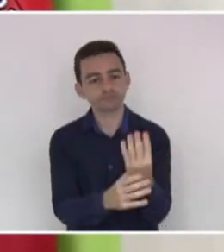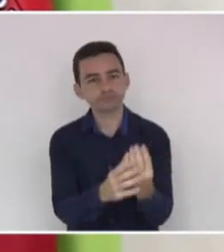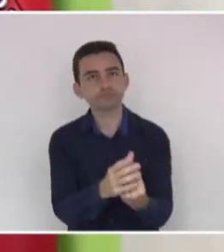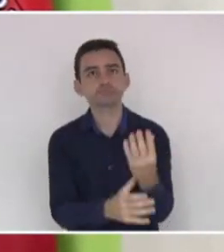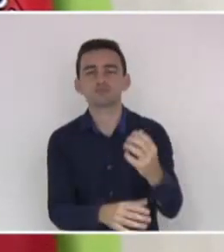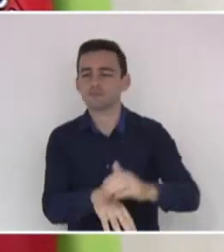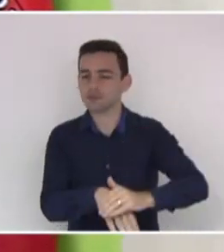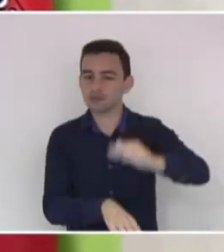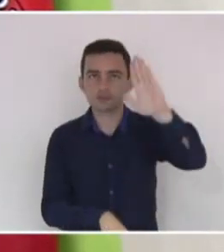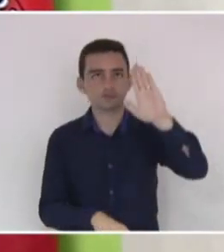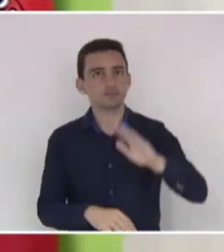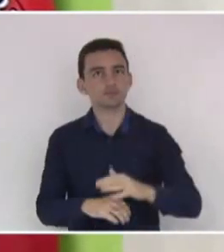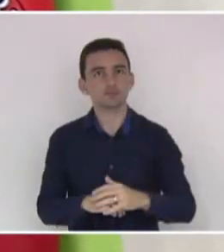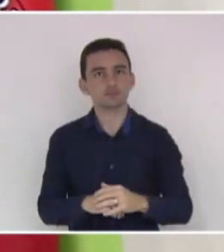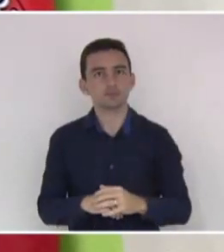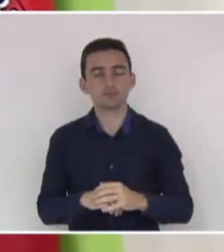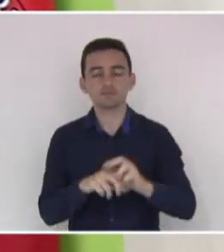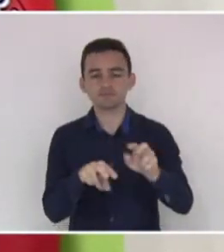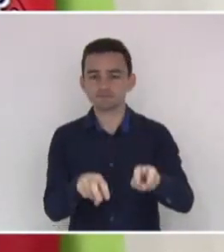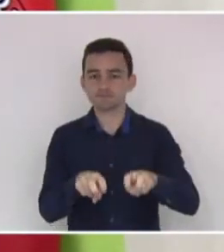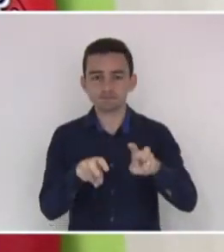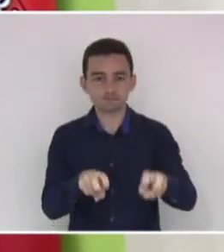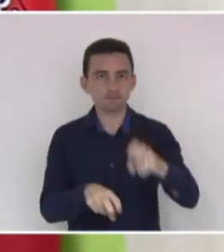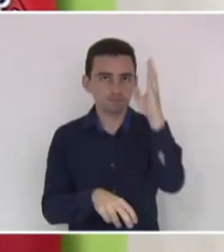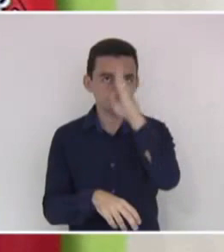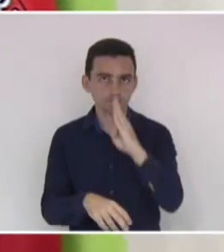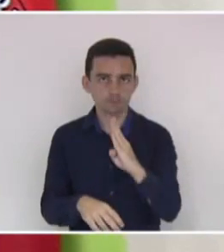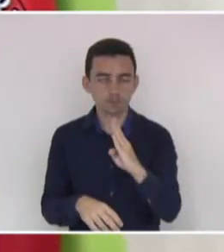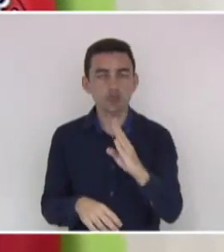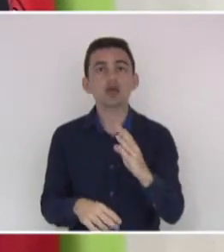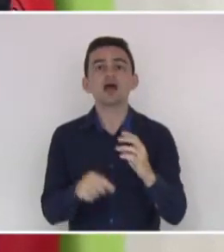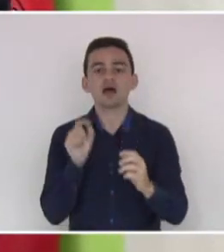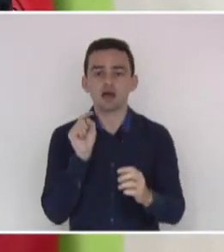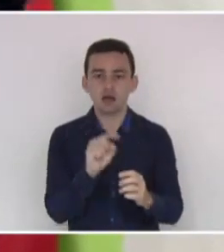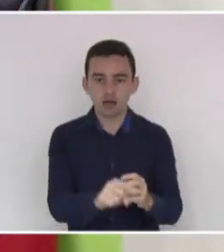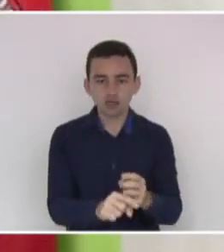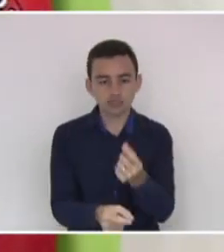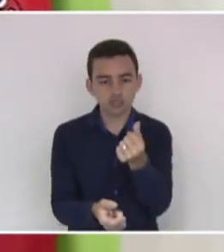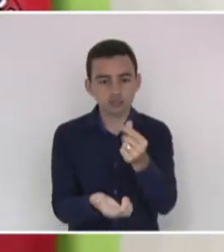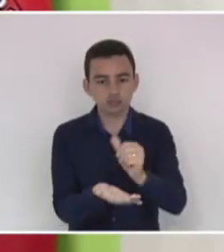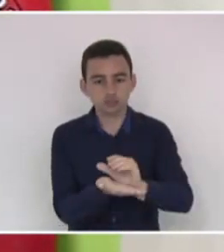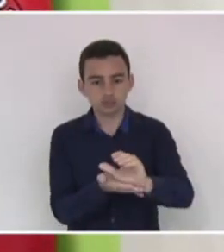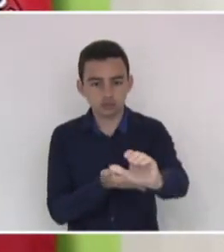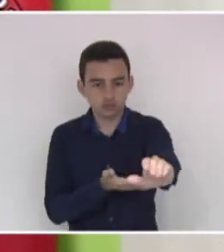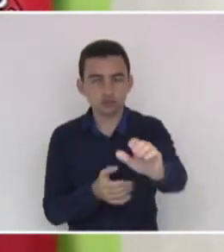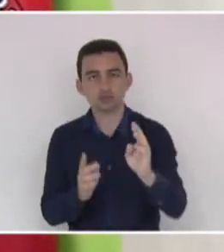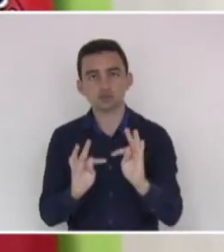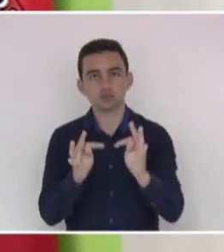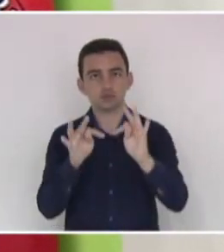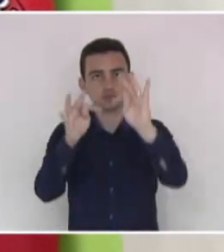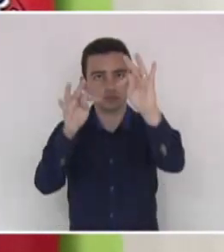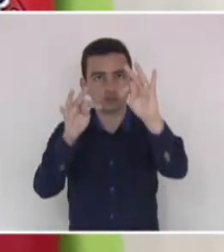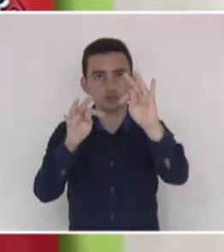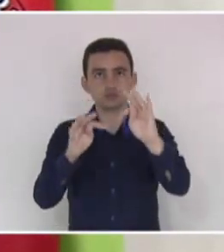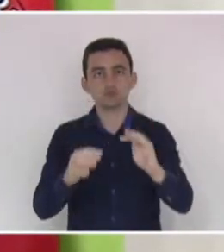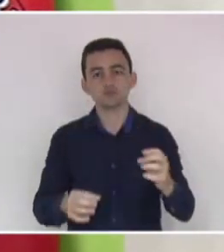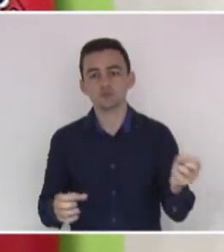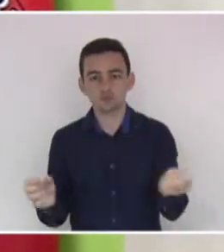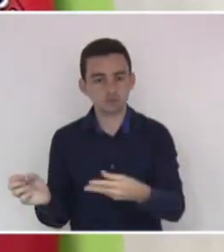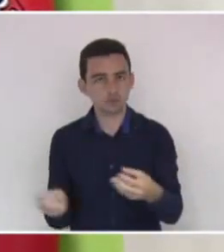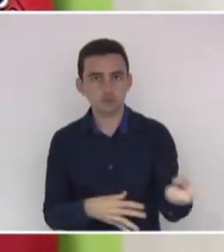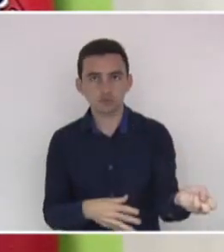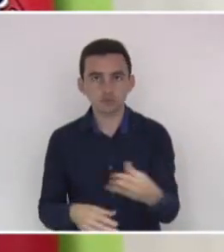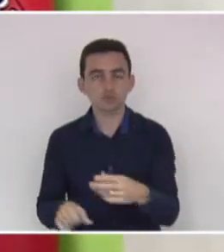O agronegócio brasileiro, que investe em tecnologia, que tem se modernizado, que tem gerado